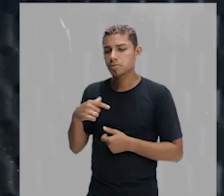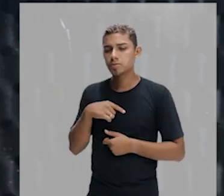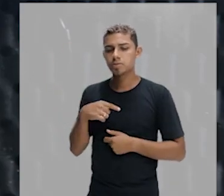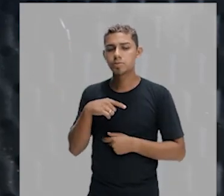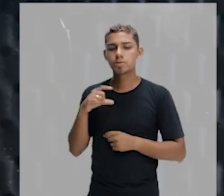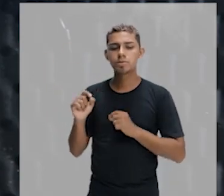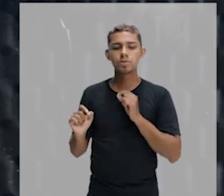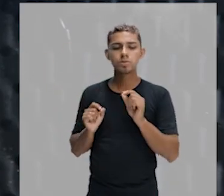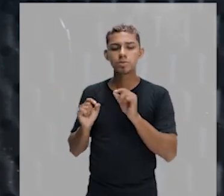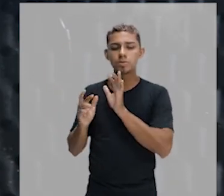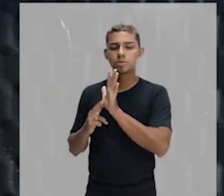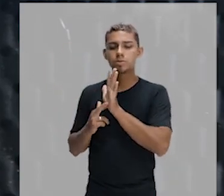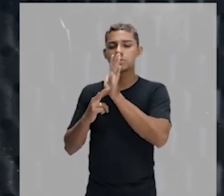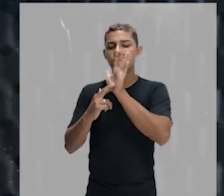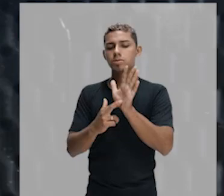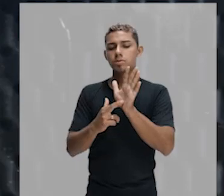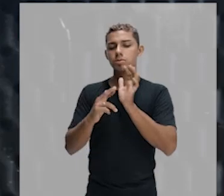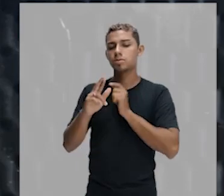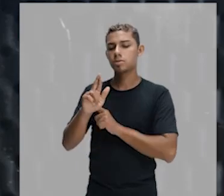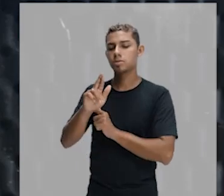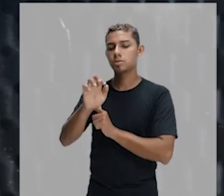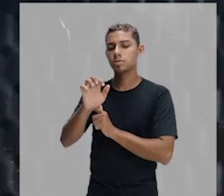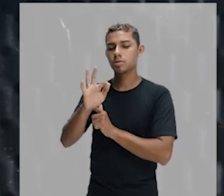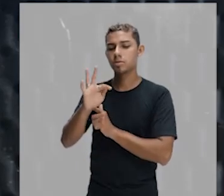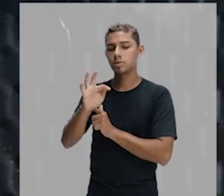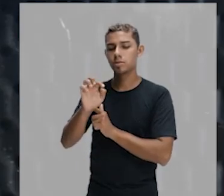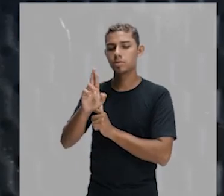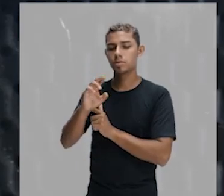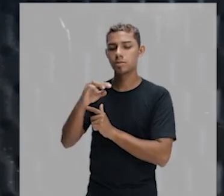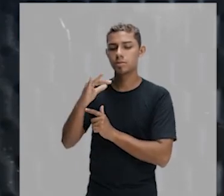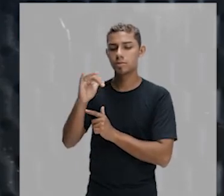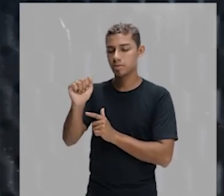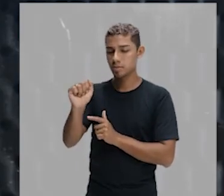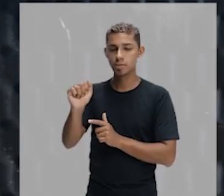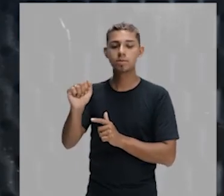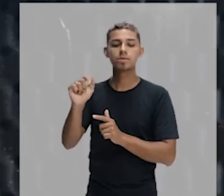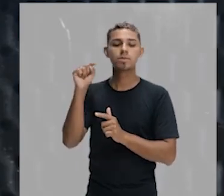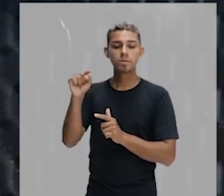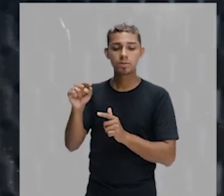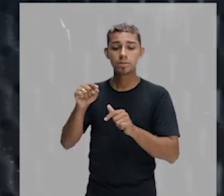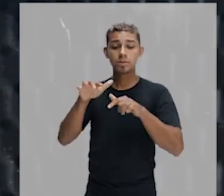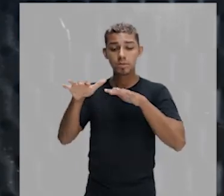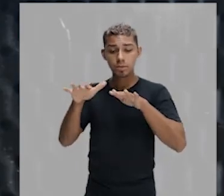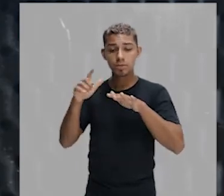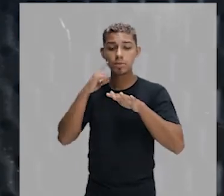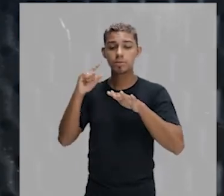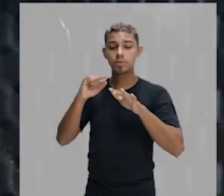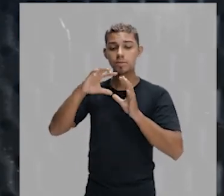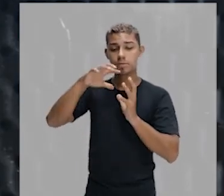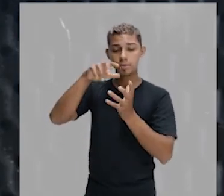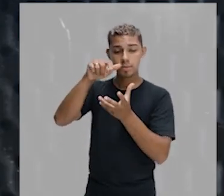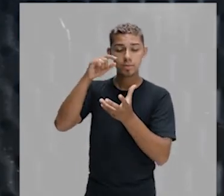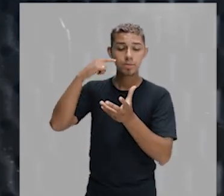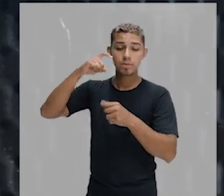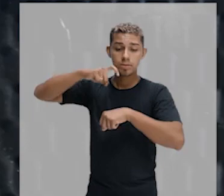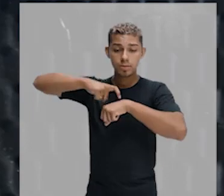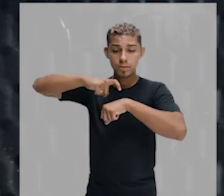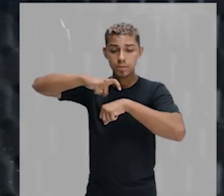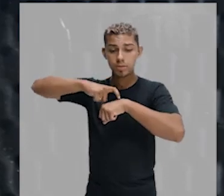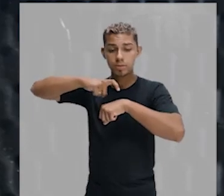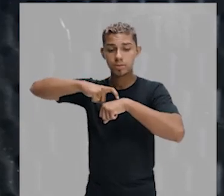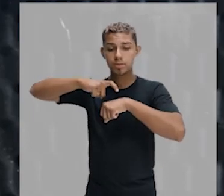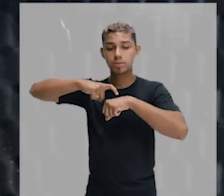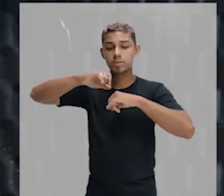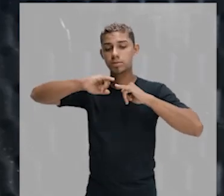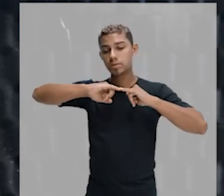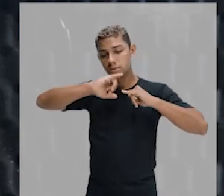o que faz referência ao movimento dessa esfera celeste em um determinado tempo. Então essas linhas,